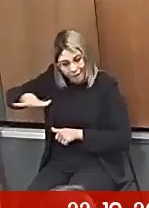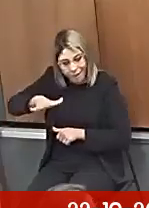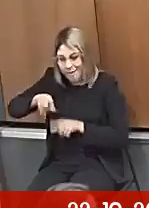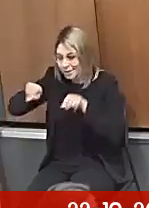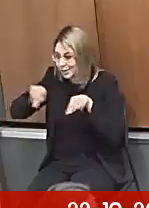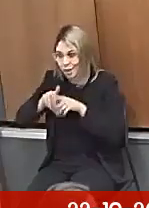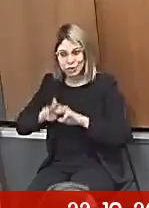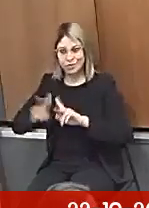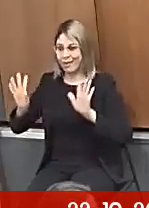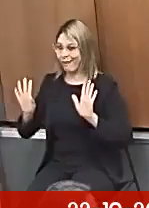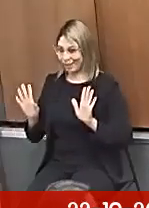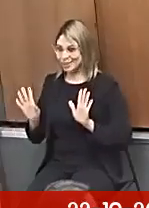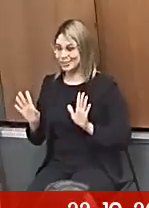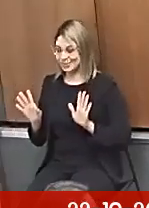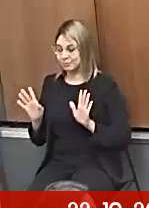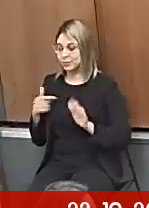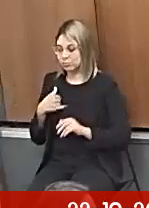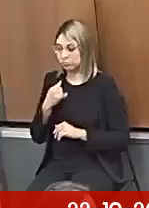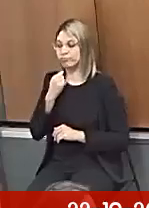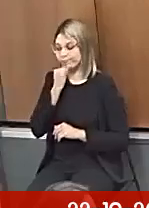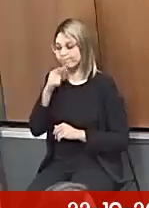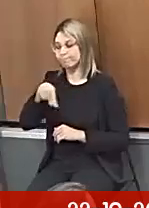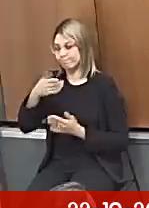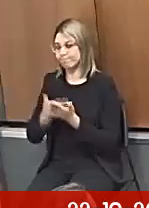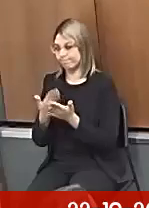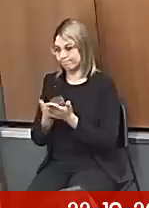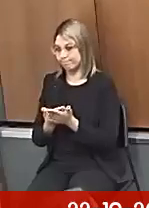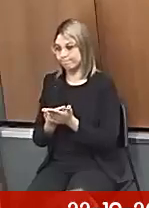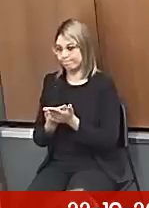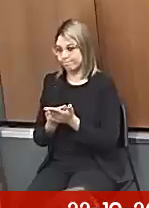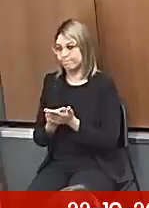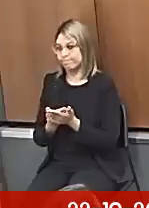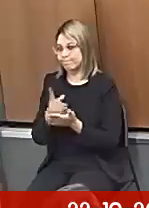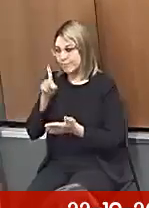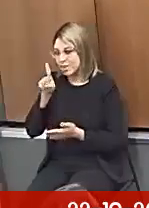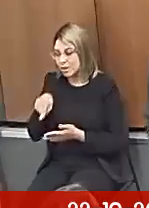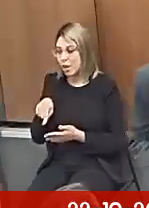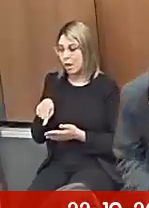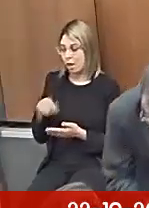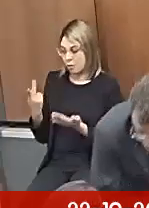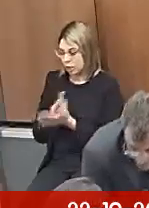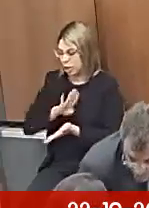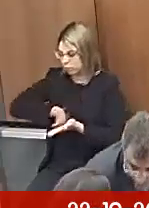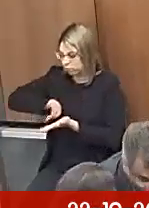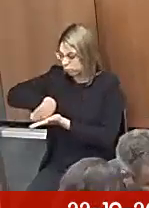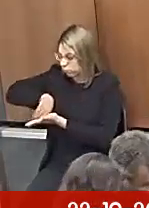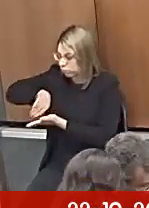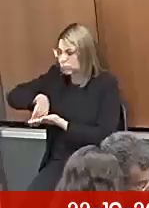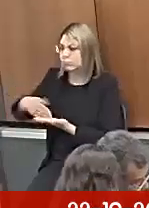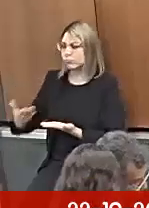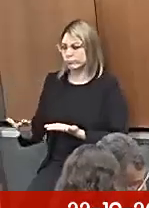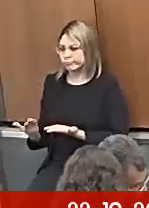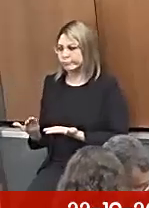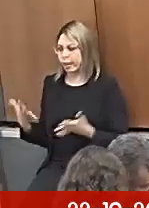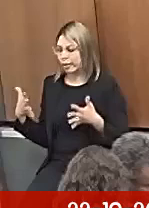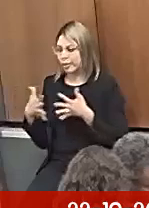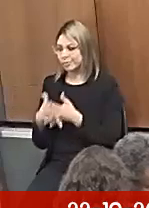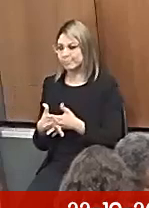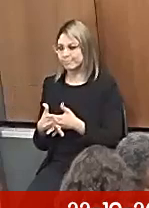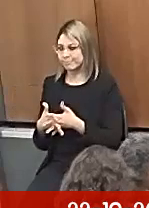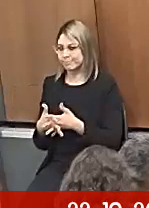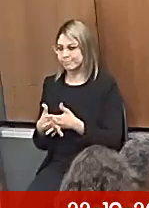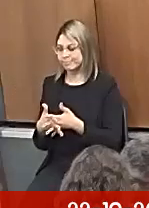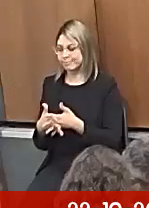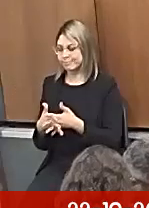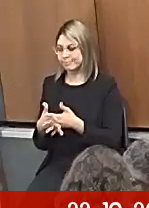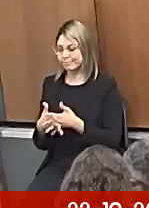volta. Eu lamento que essa política higienista ela impere no